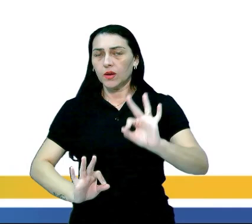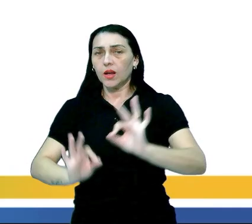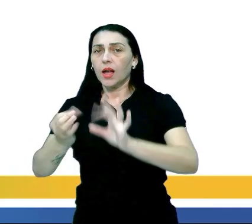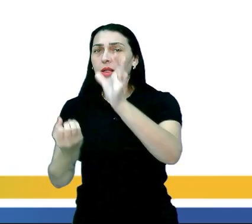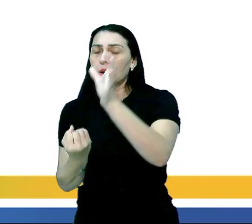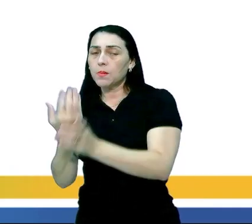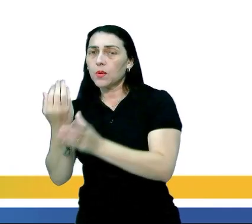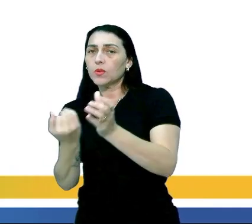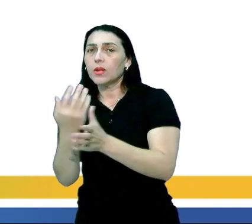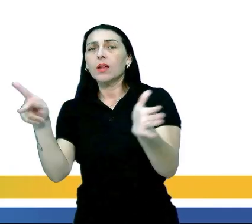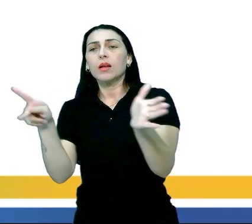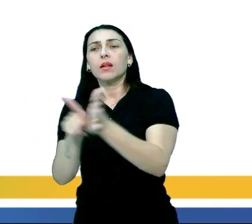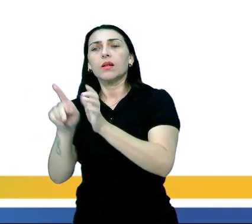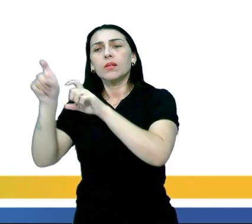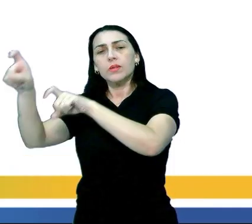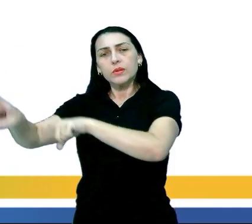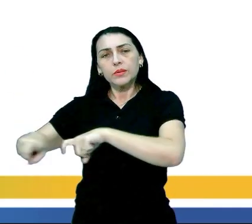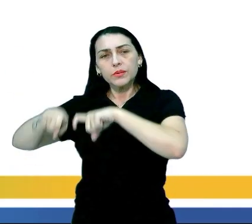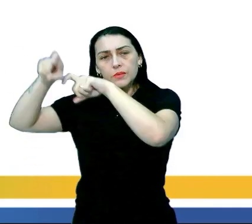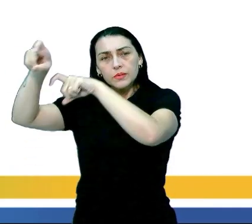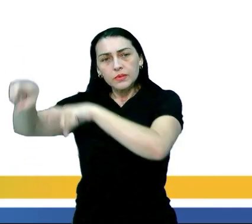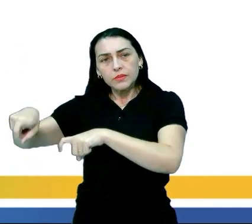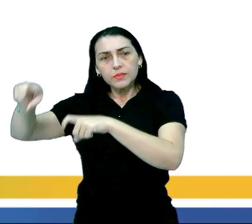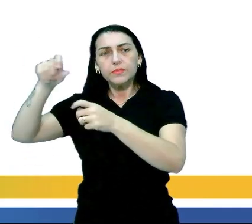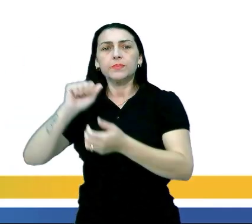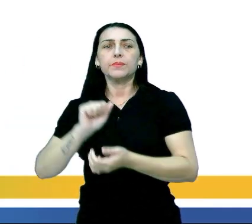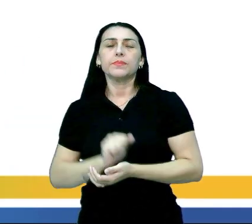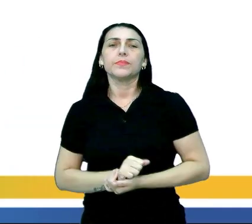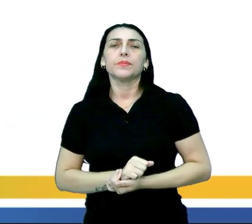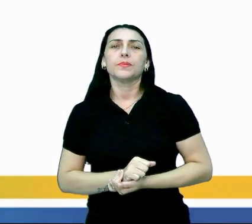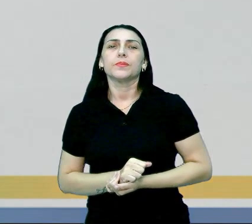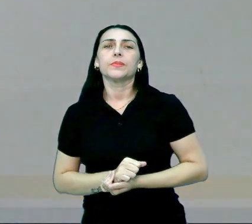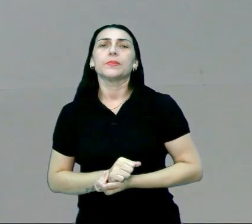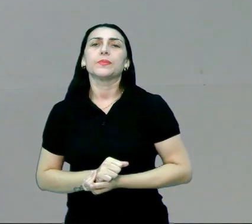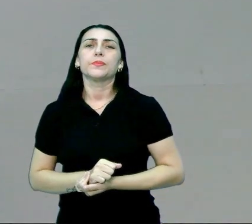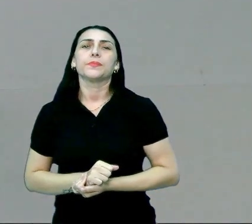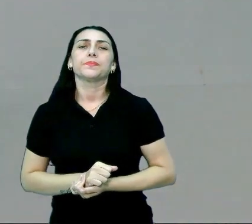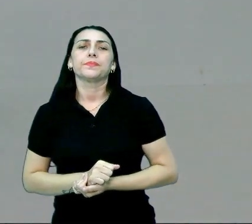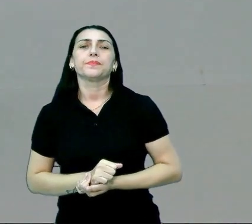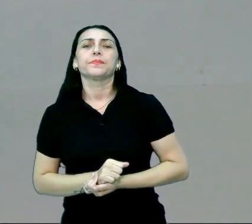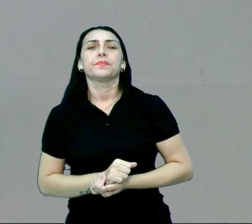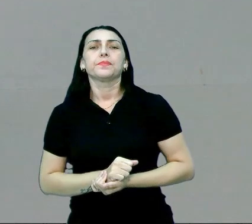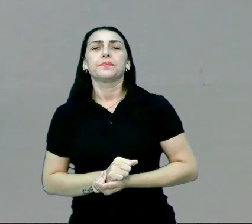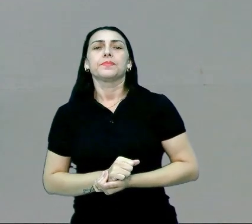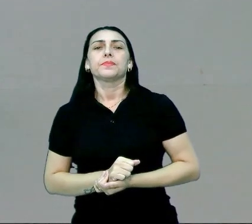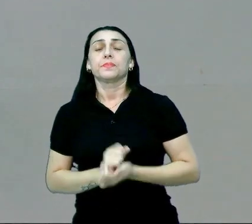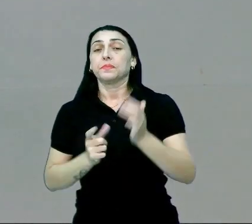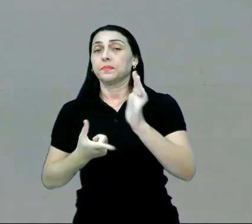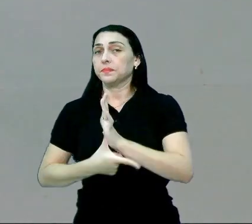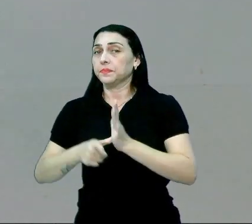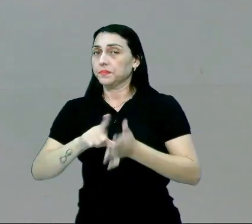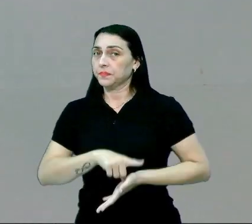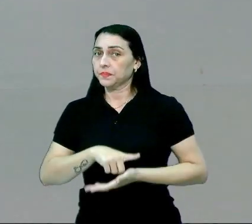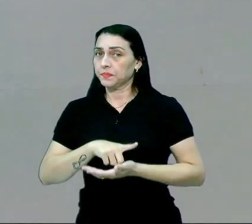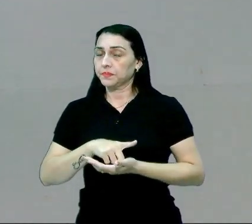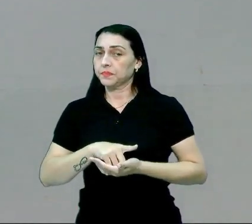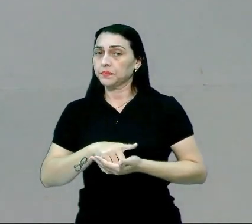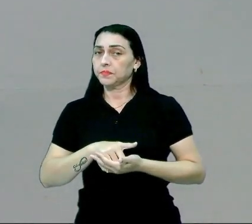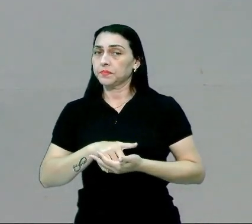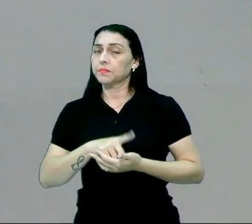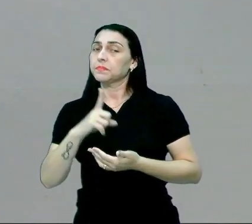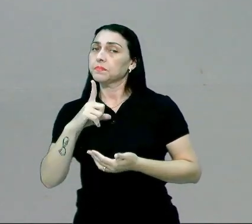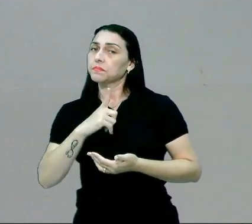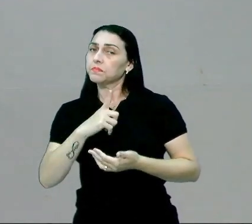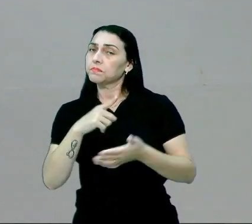as relações sociais na organização da produção agrícola. Antes de nós trabalharmos